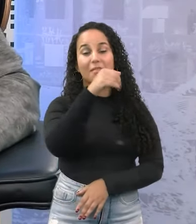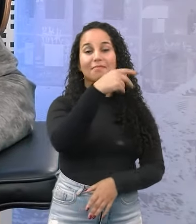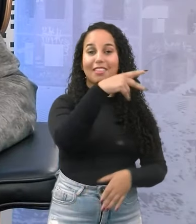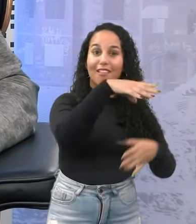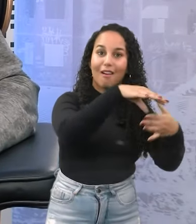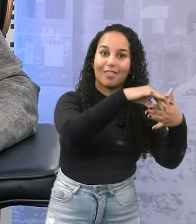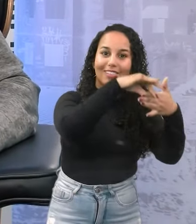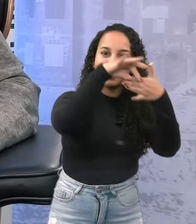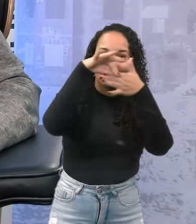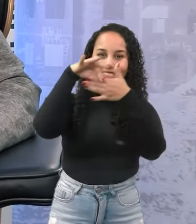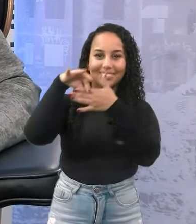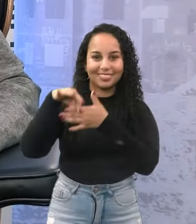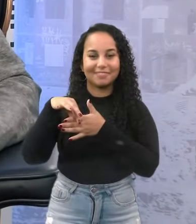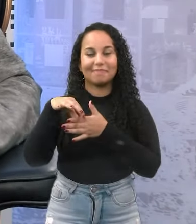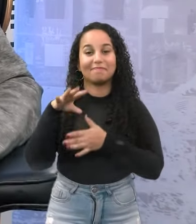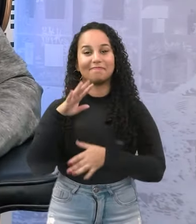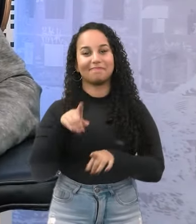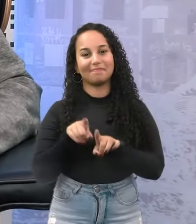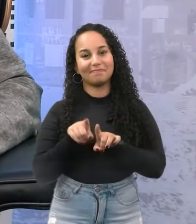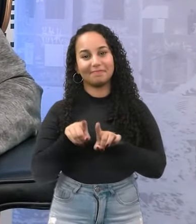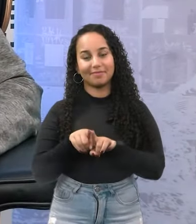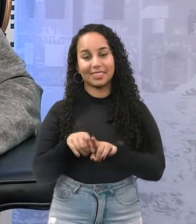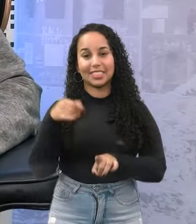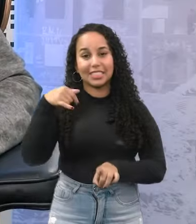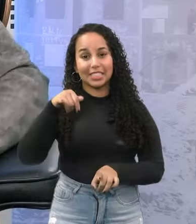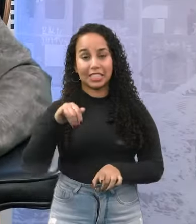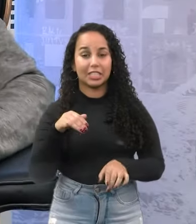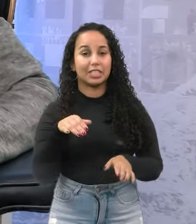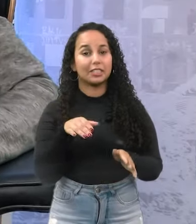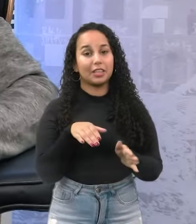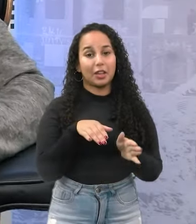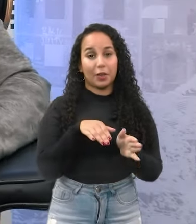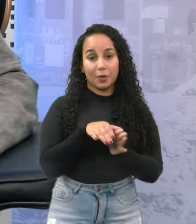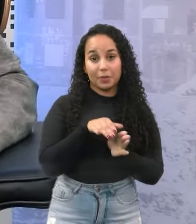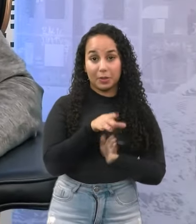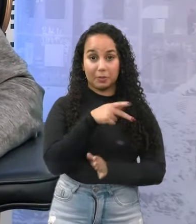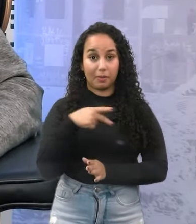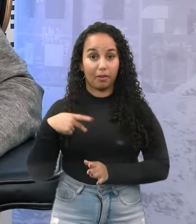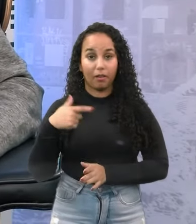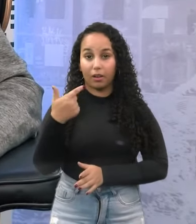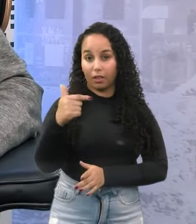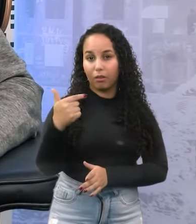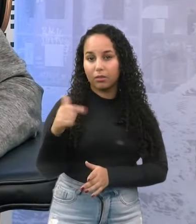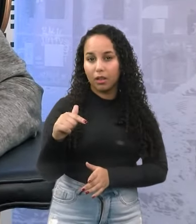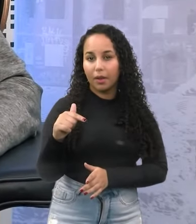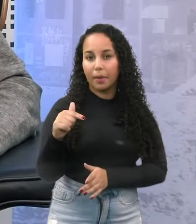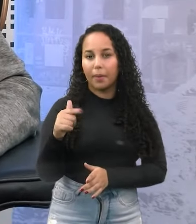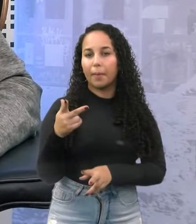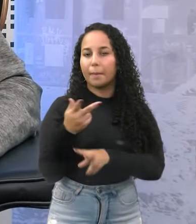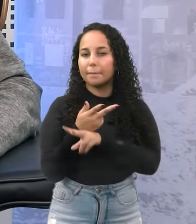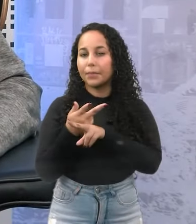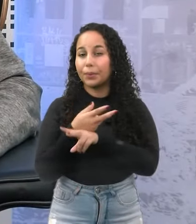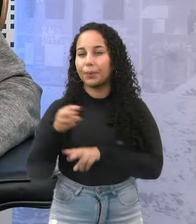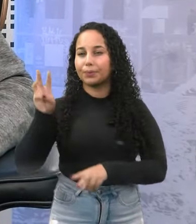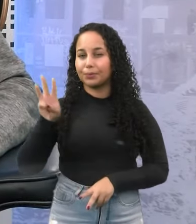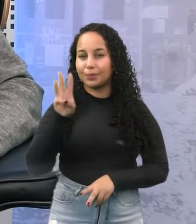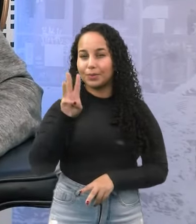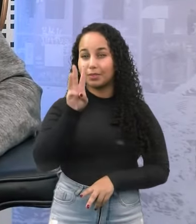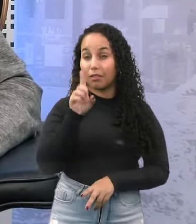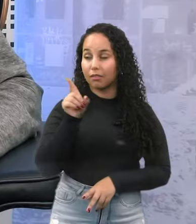a liderança do seu conselho e o conselho da sua cidade. E se não existir conselho, entre em contato com o pastor